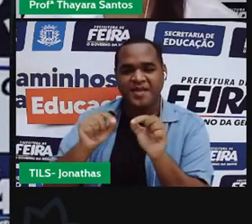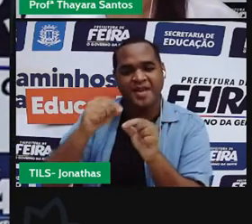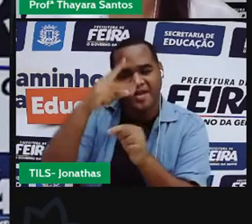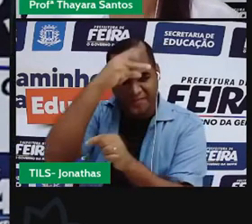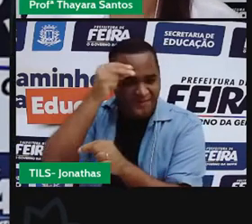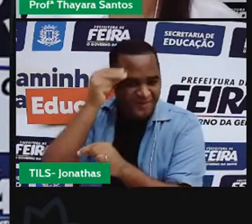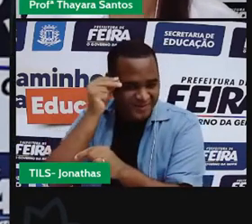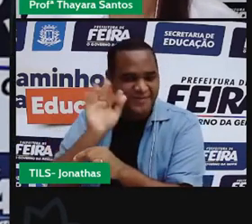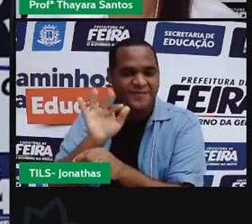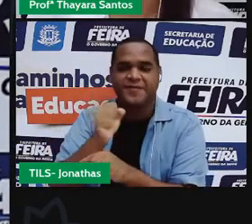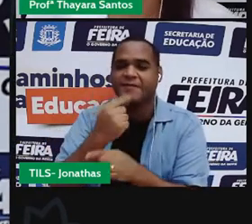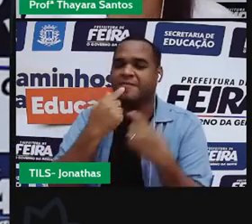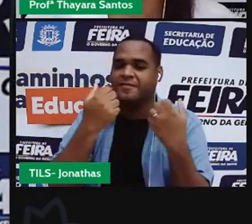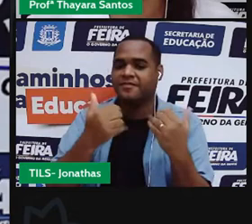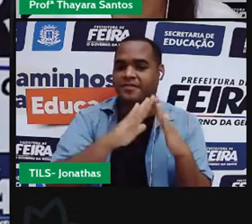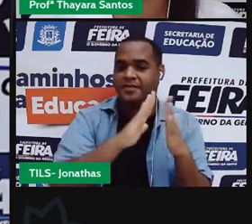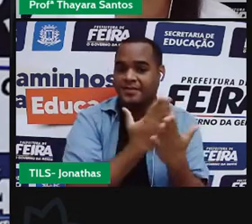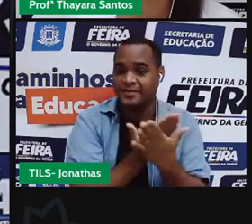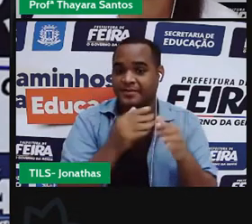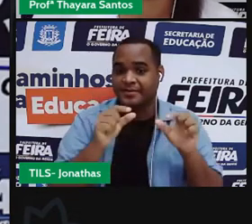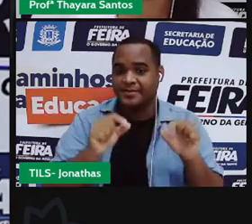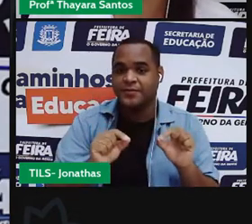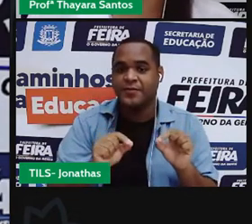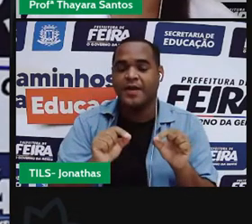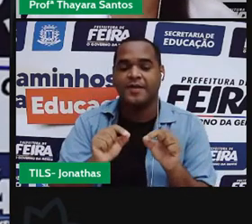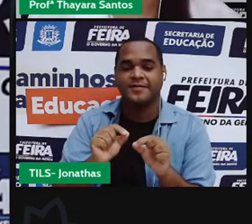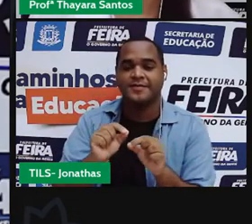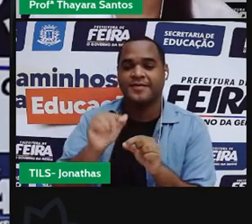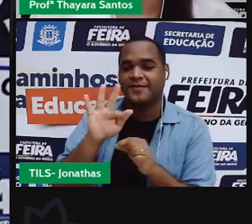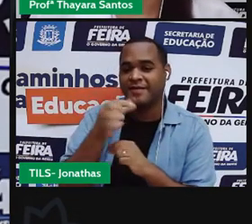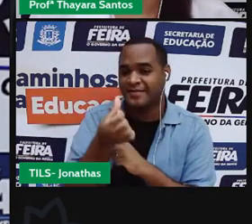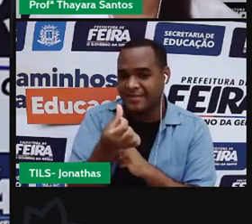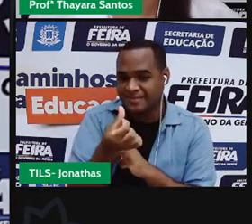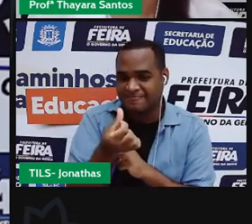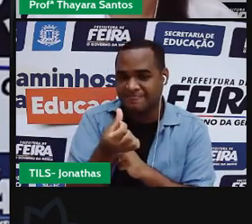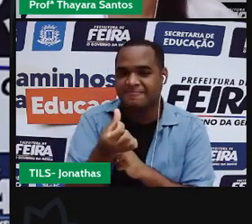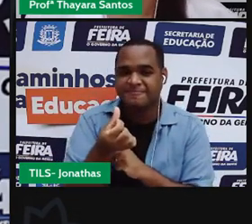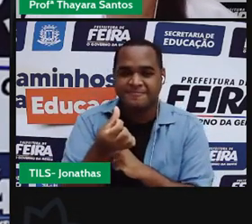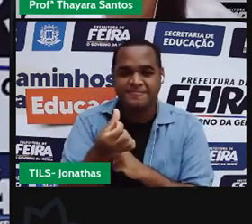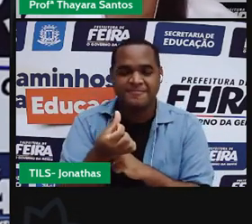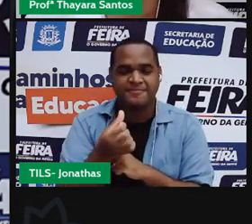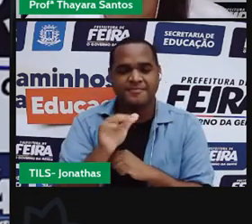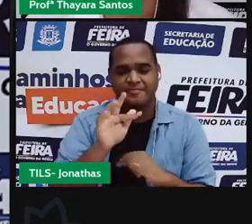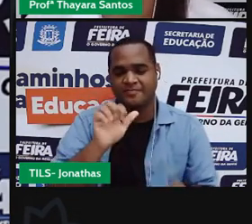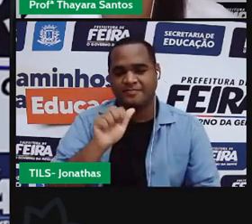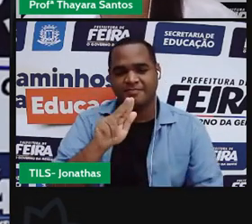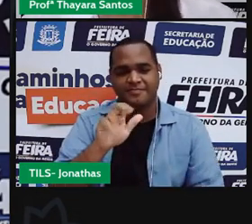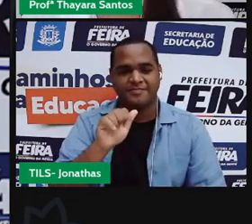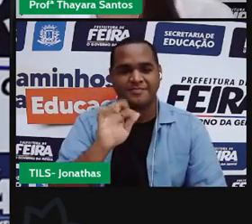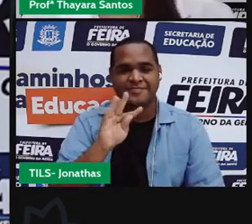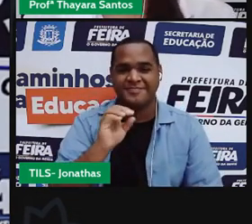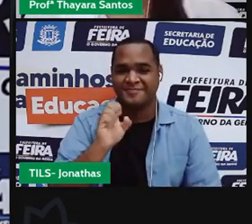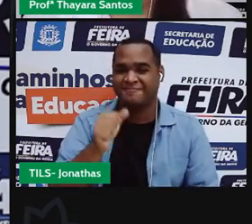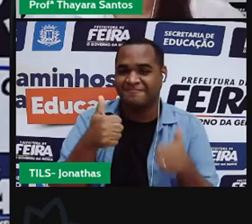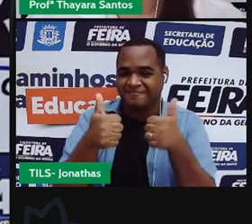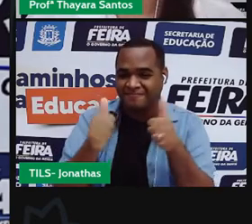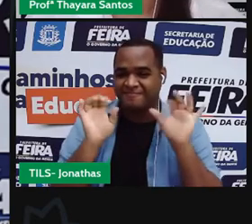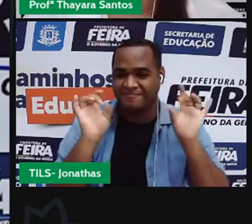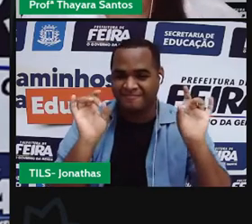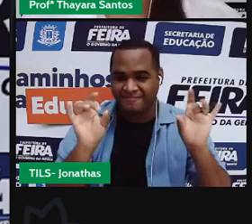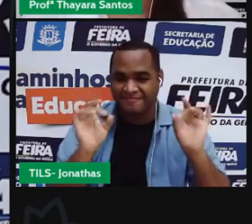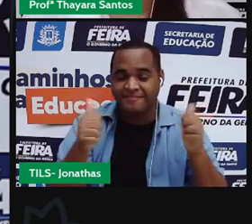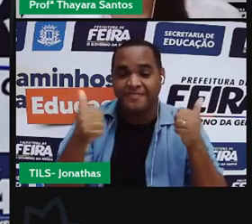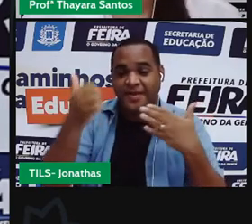Santana, na Escola Municipal Faustino Dias Lima. É isso, Pró, acertei? Isso aí, pai. Obrigada